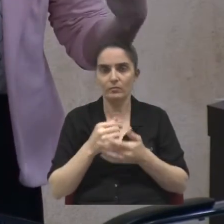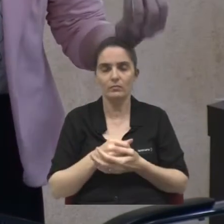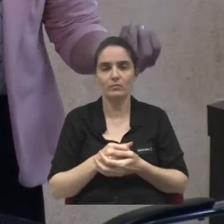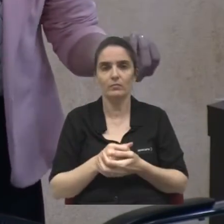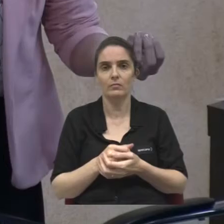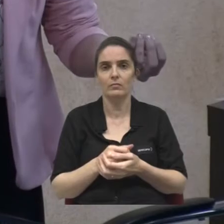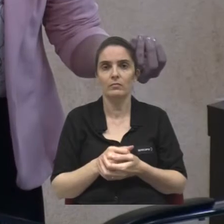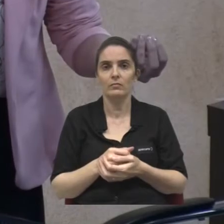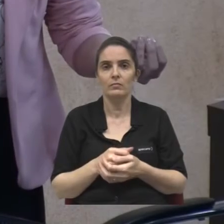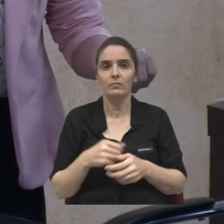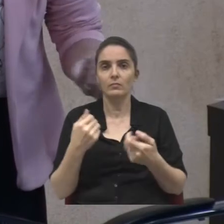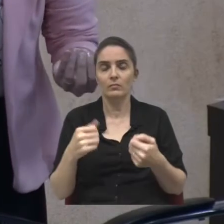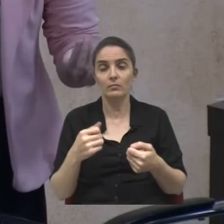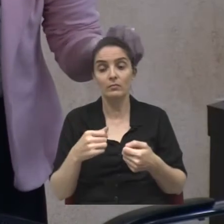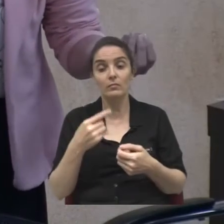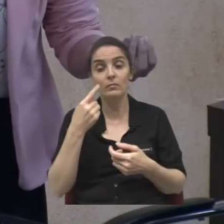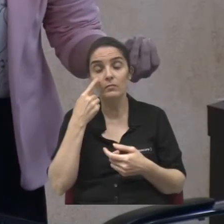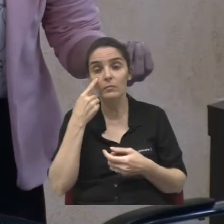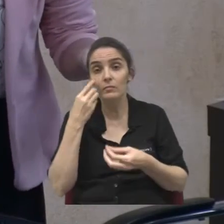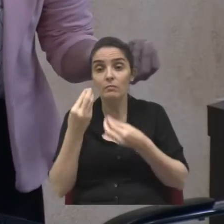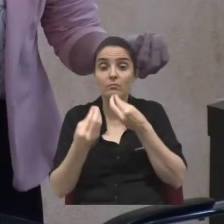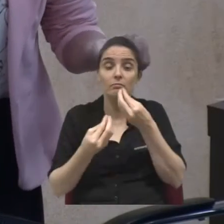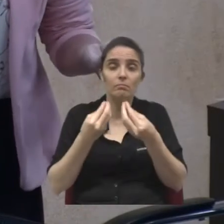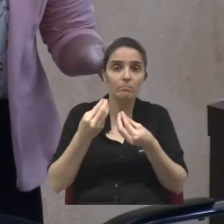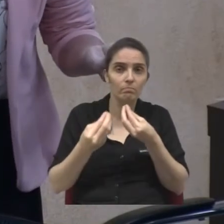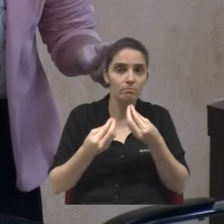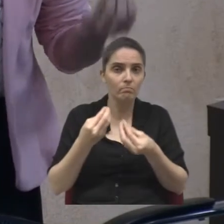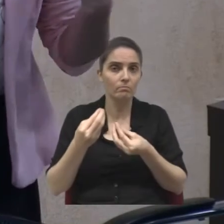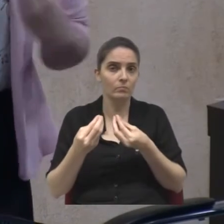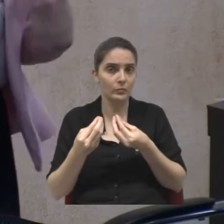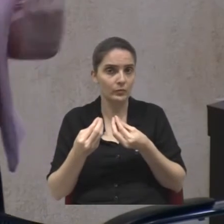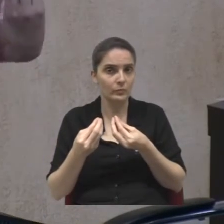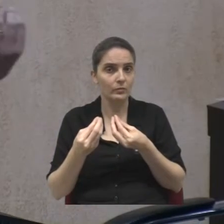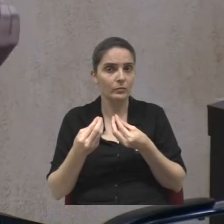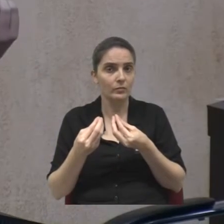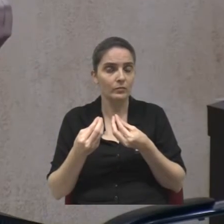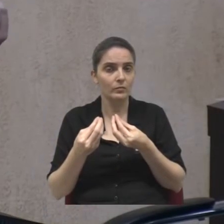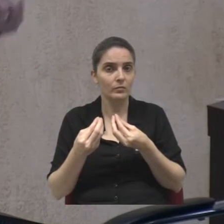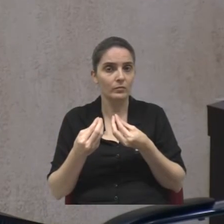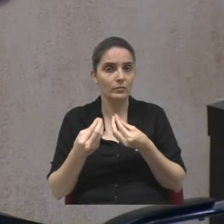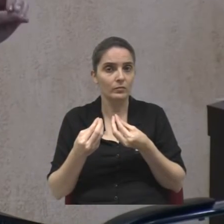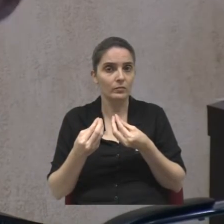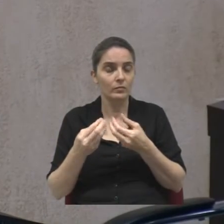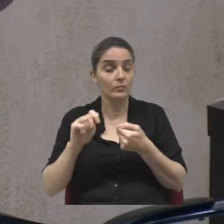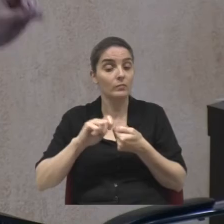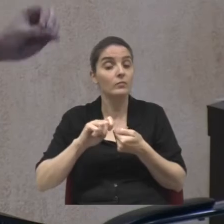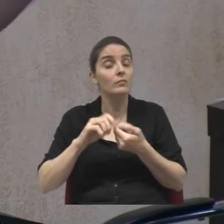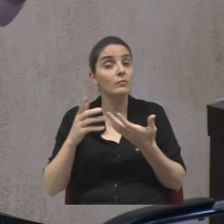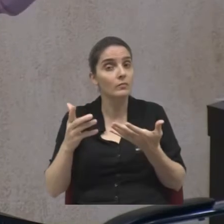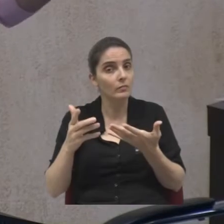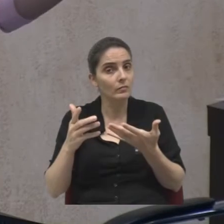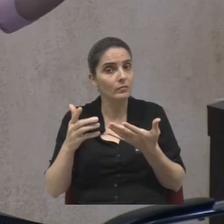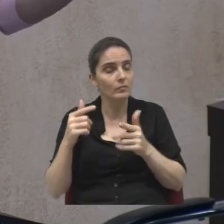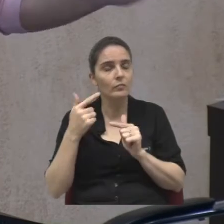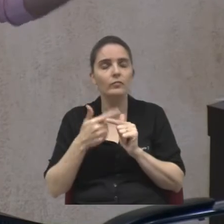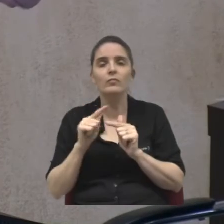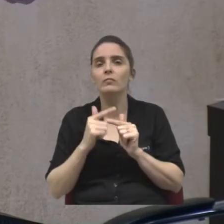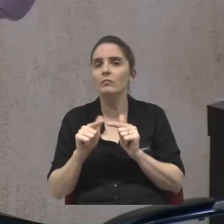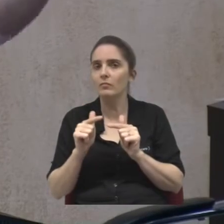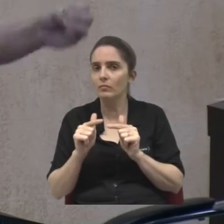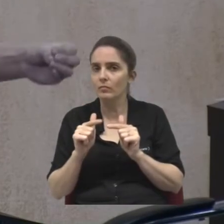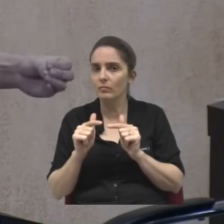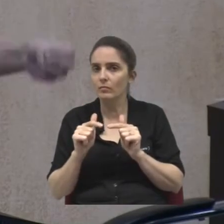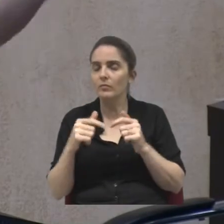encontrar medidas a serem colocadas na prática. O problema de tudo é a prática,